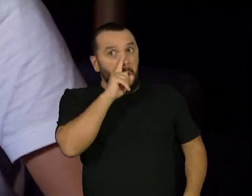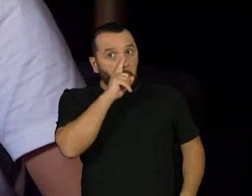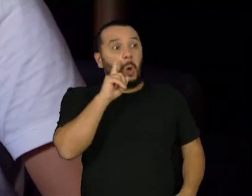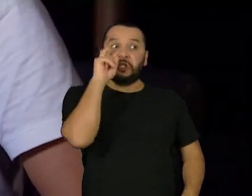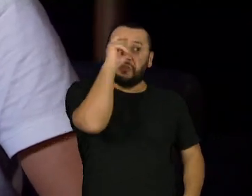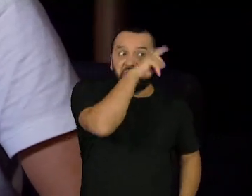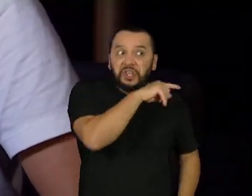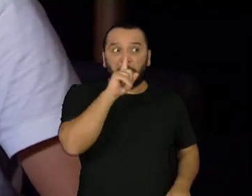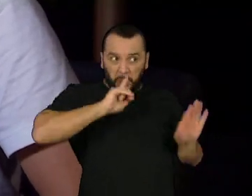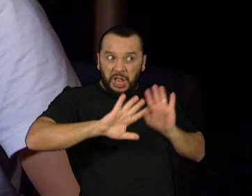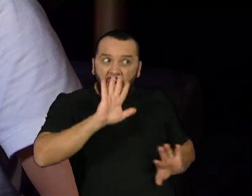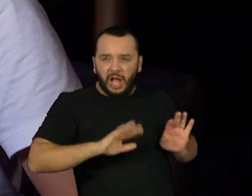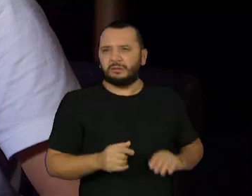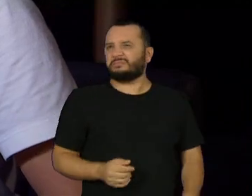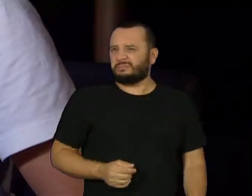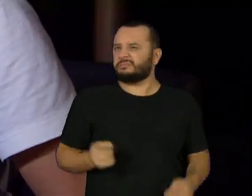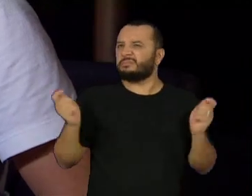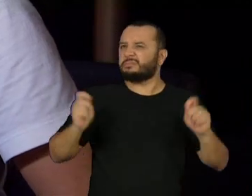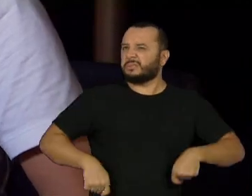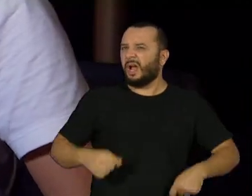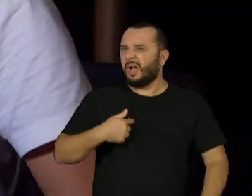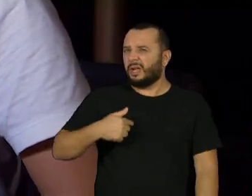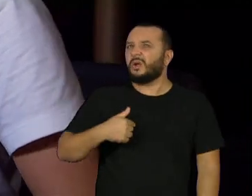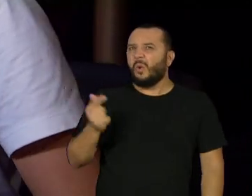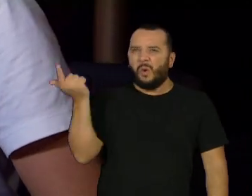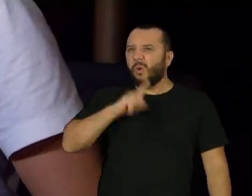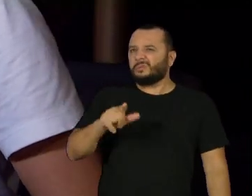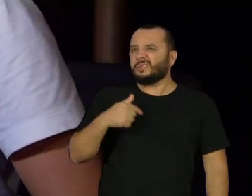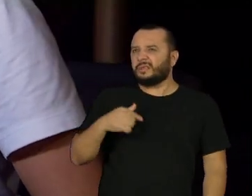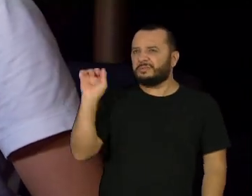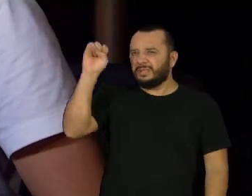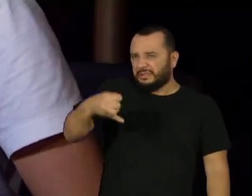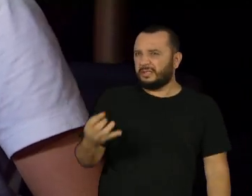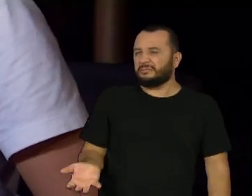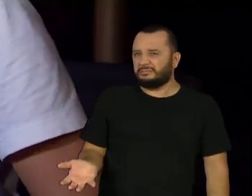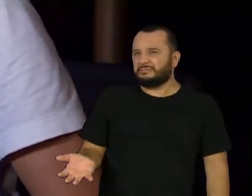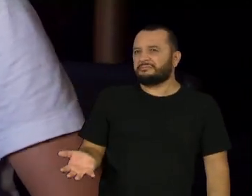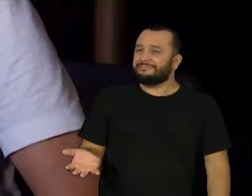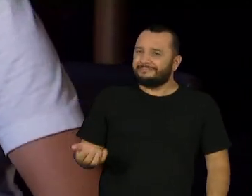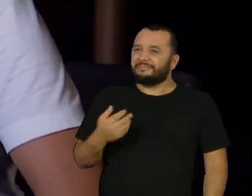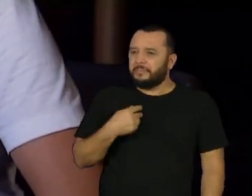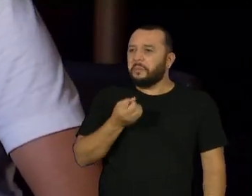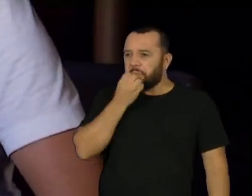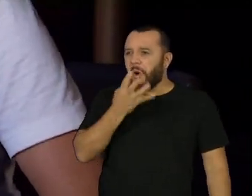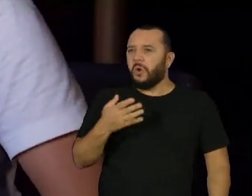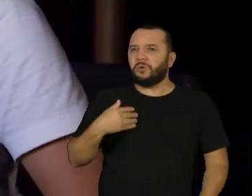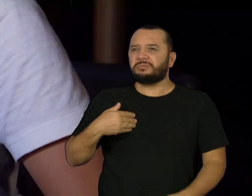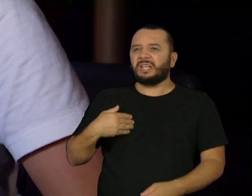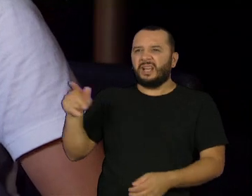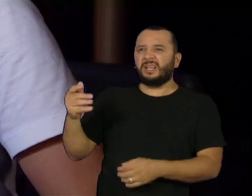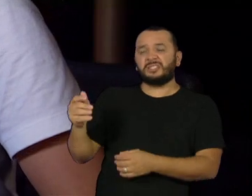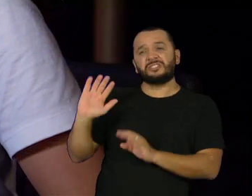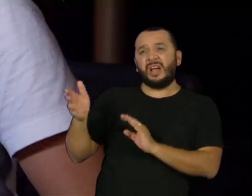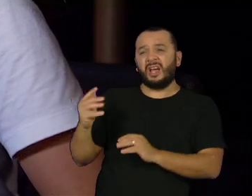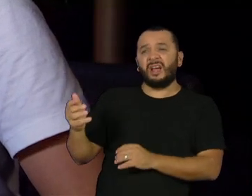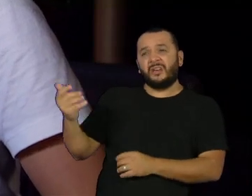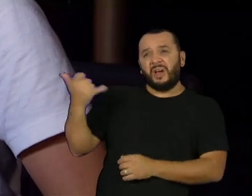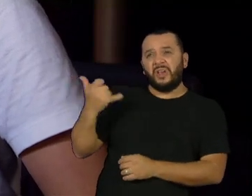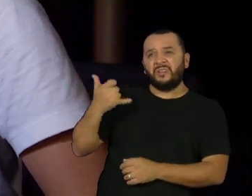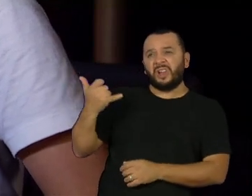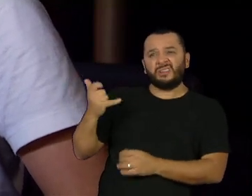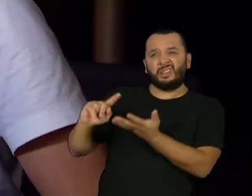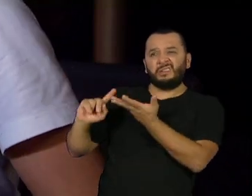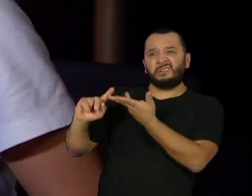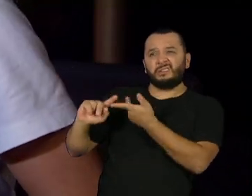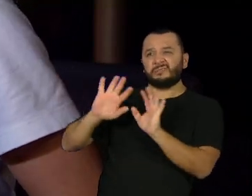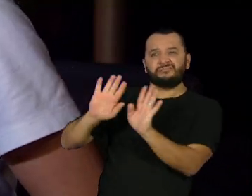considerava que exigiam de mim mais do que eu podia ter. Então, para mim, foi muito, muito bom para eu criar essa autoconfiança, assim.